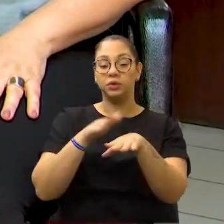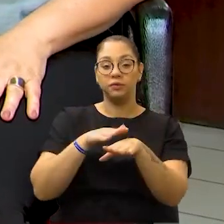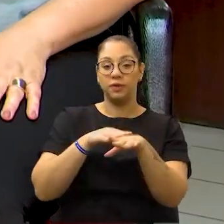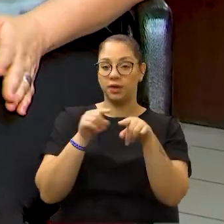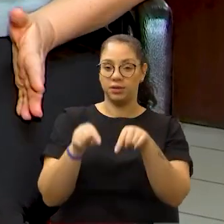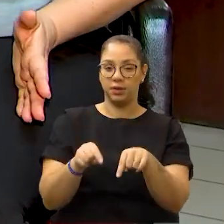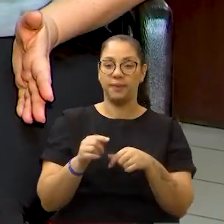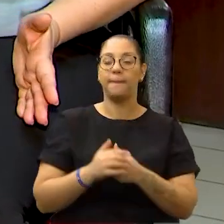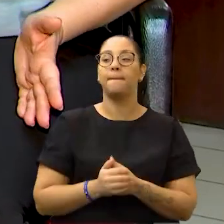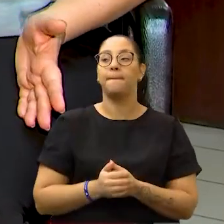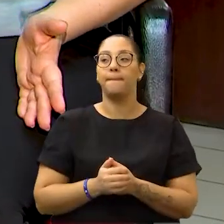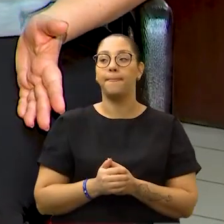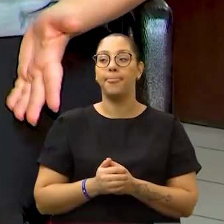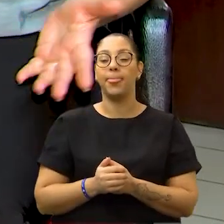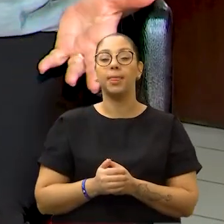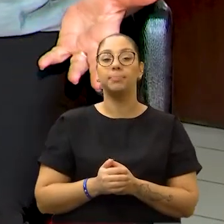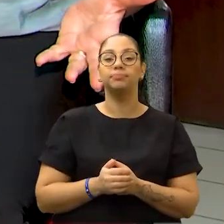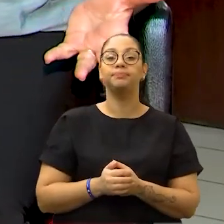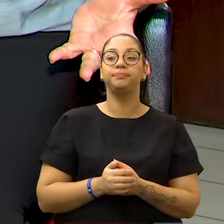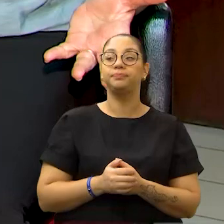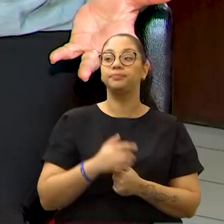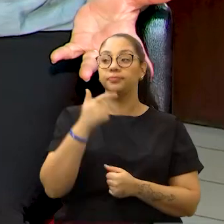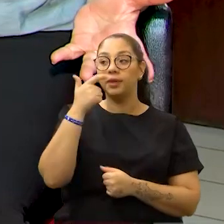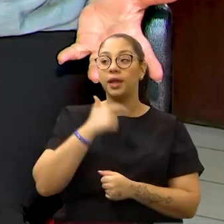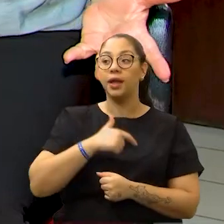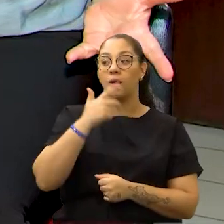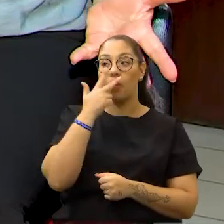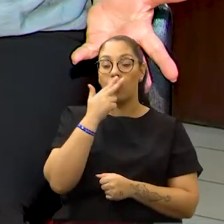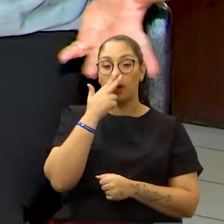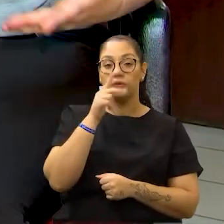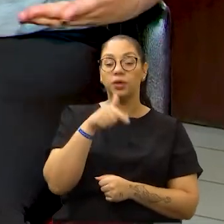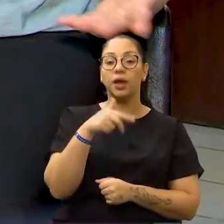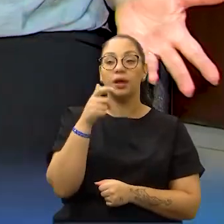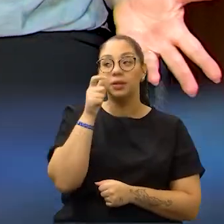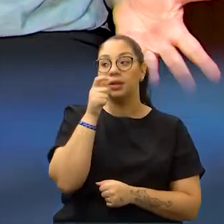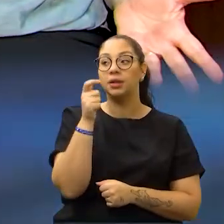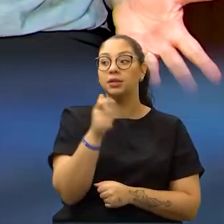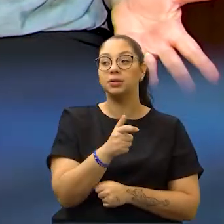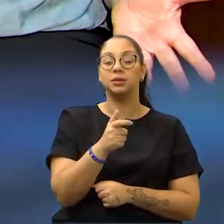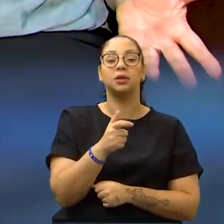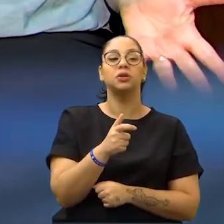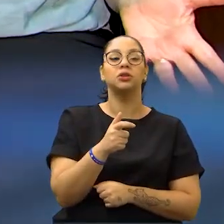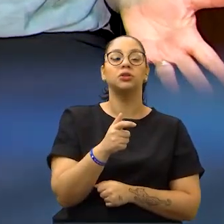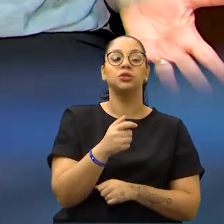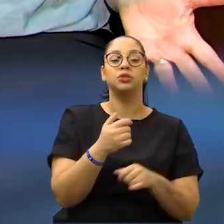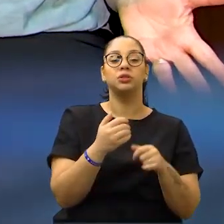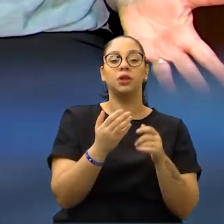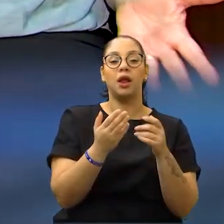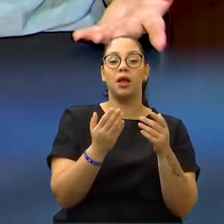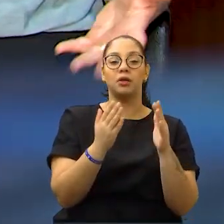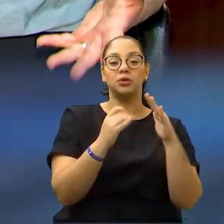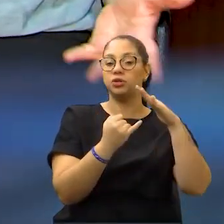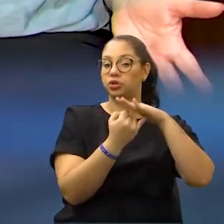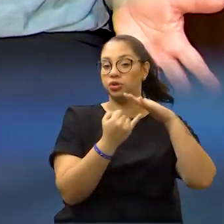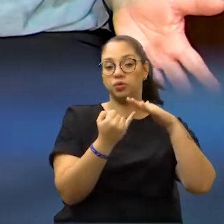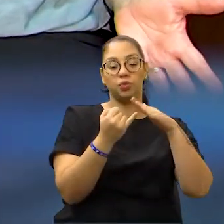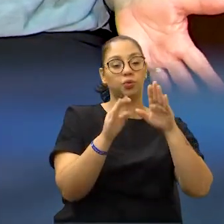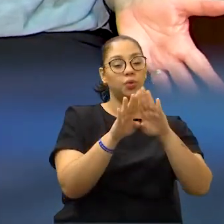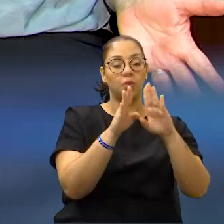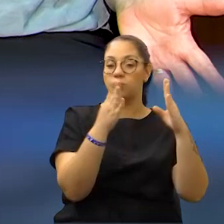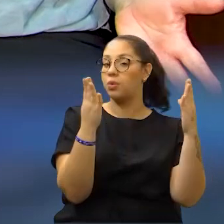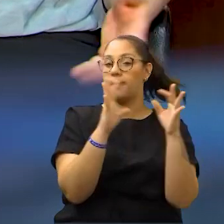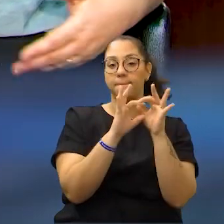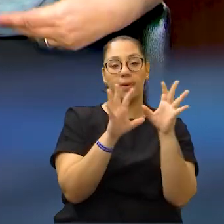faz. E eu acho muito interessante, as portas do Instituto estão abertas, as pessoas podem vir